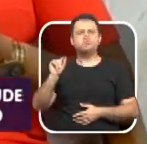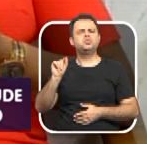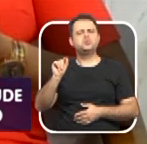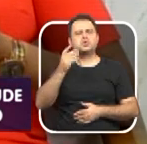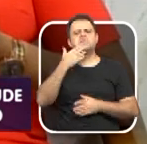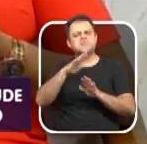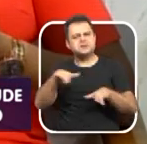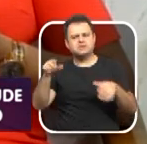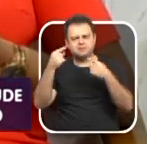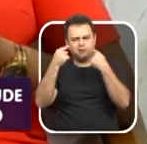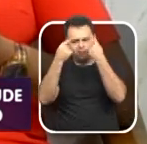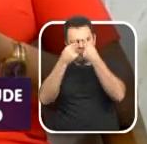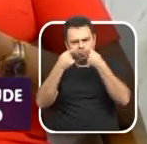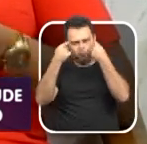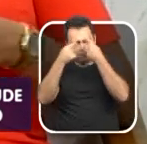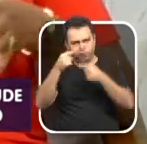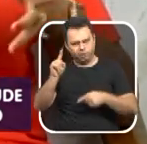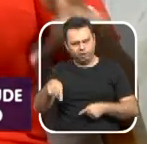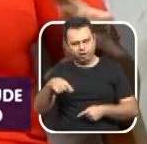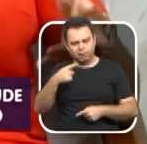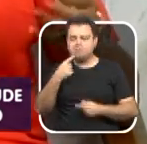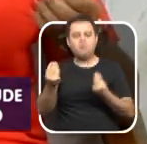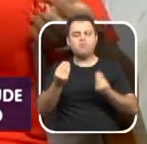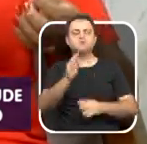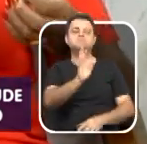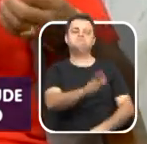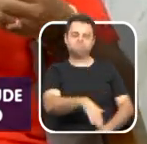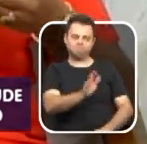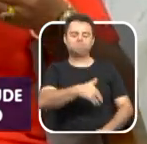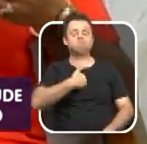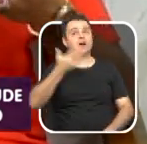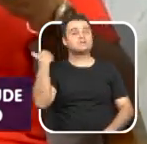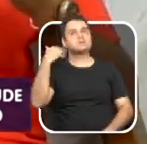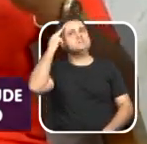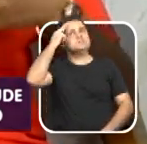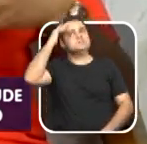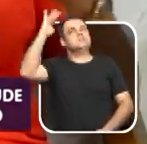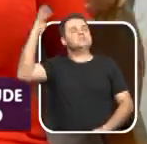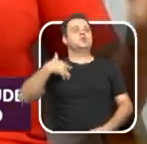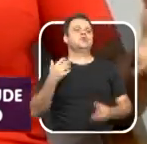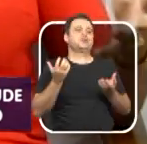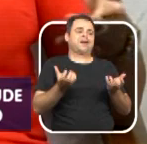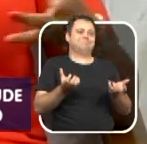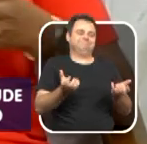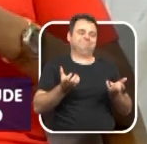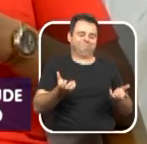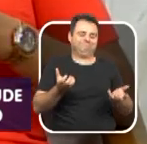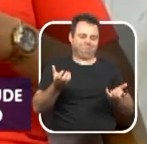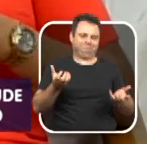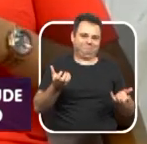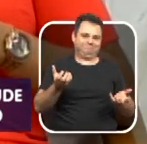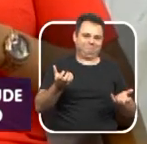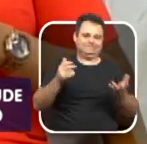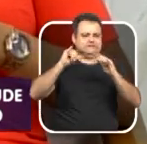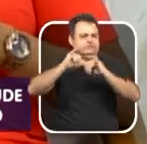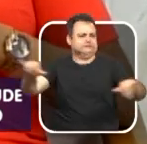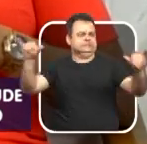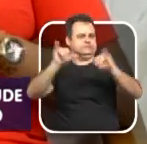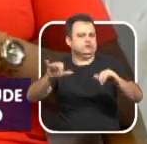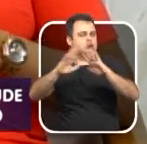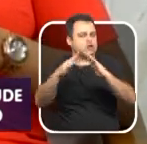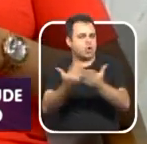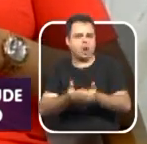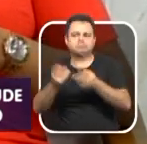né, assim, fazendo campanhas dentro das escolas, eu escuto os professores, eu observo as crianças, então